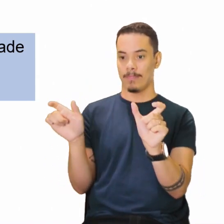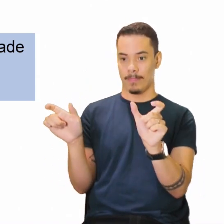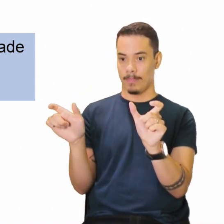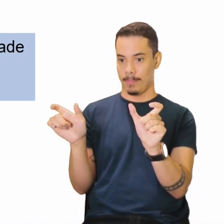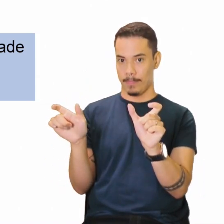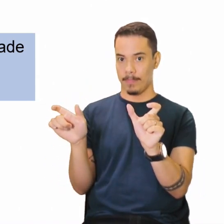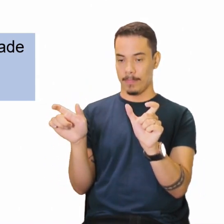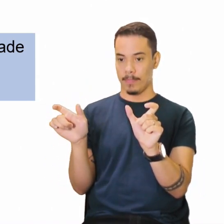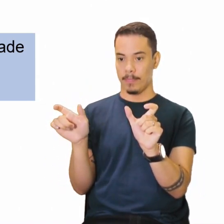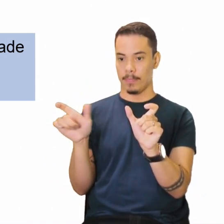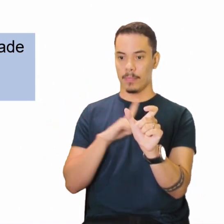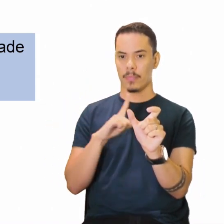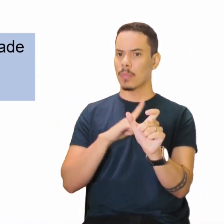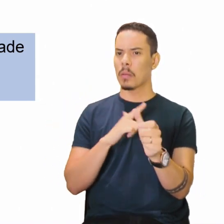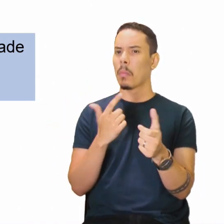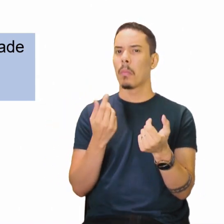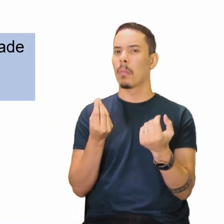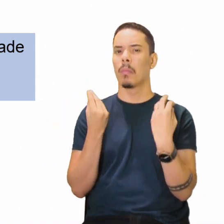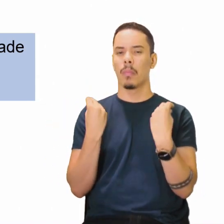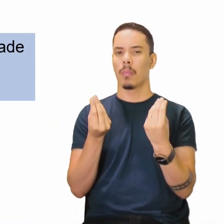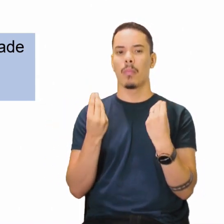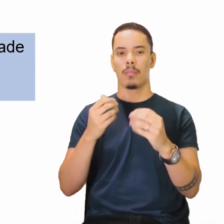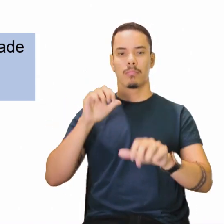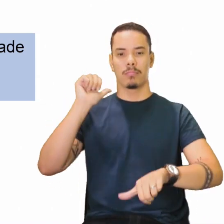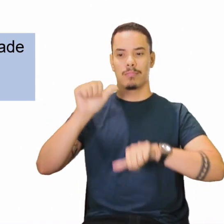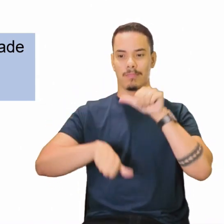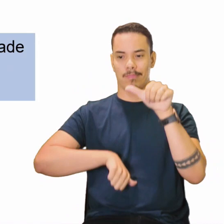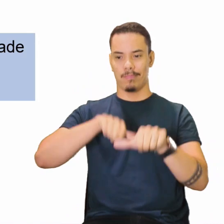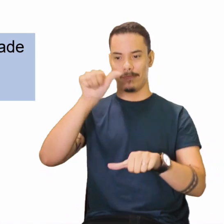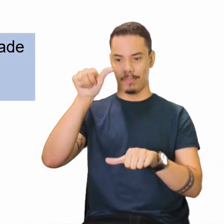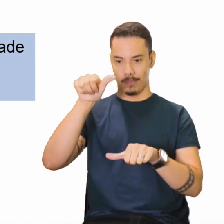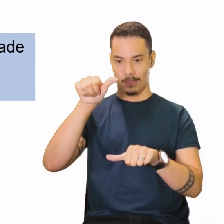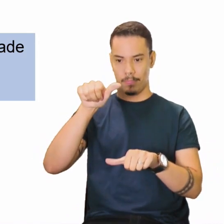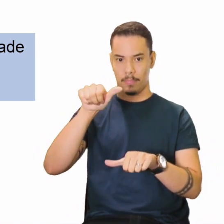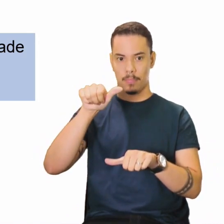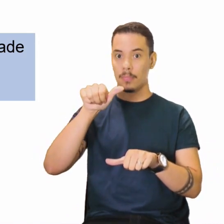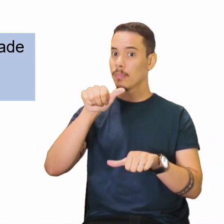que ele vem para modificar